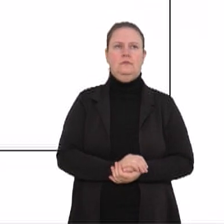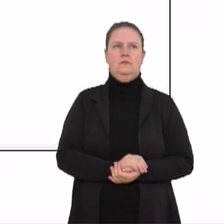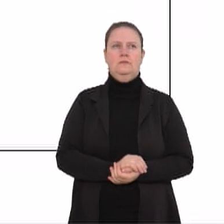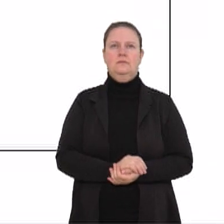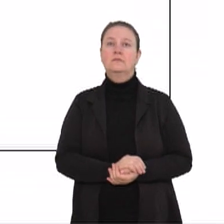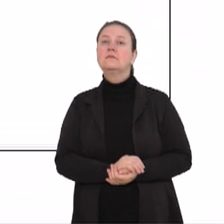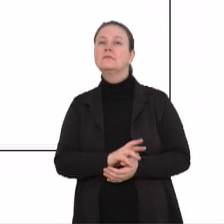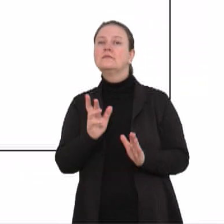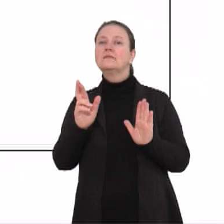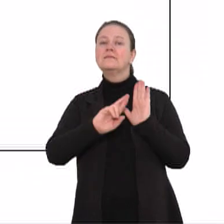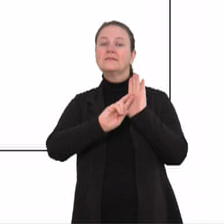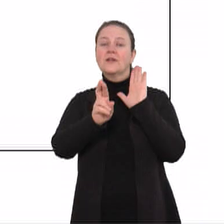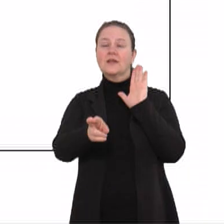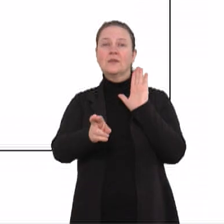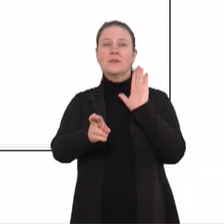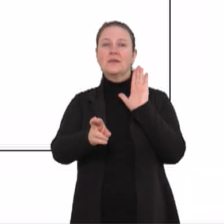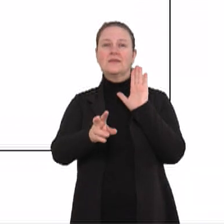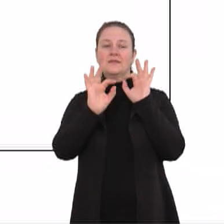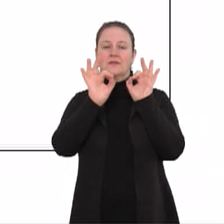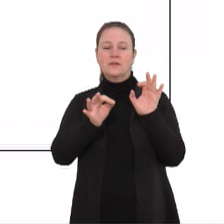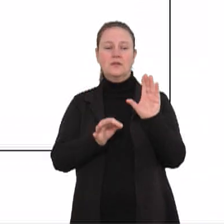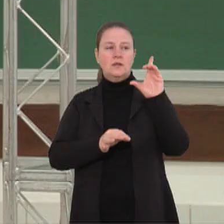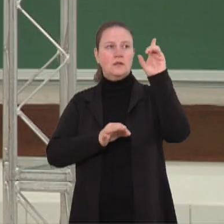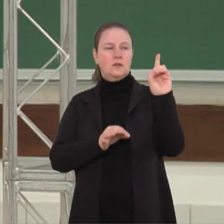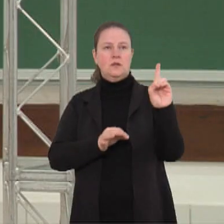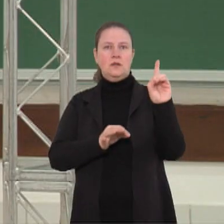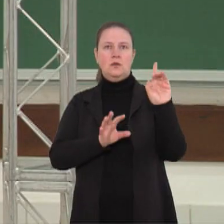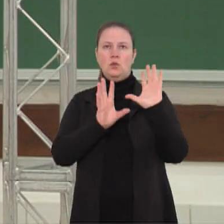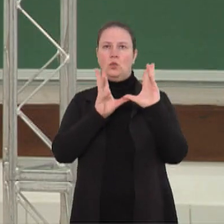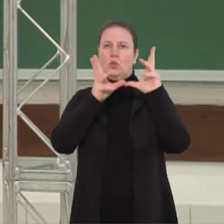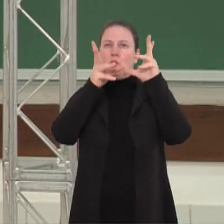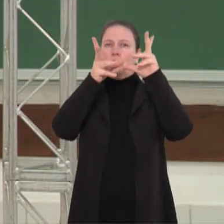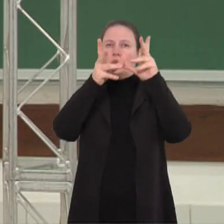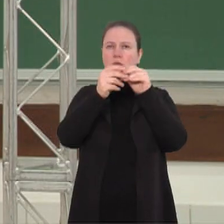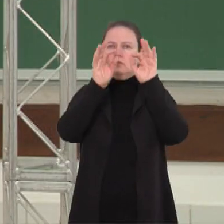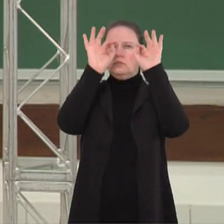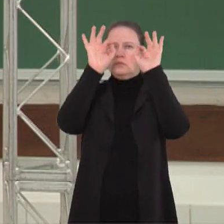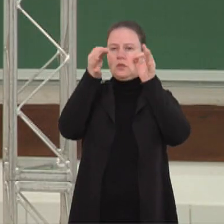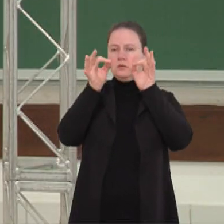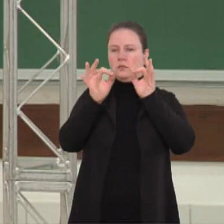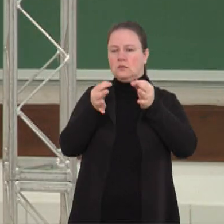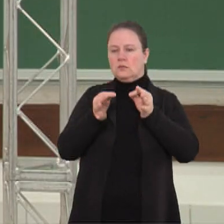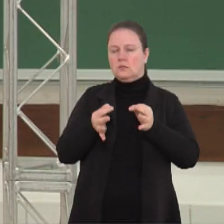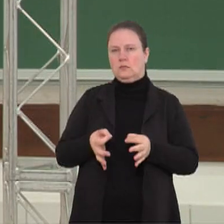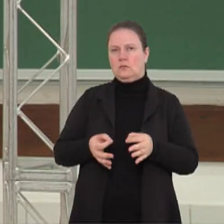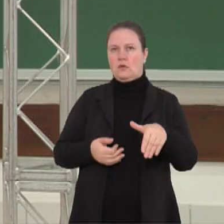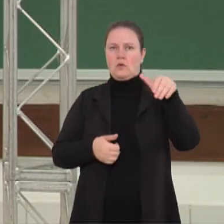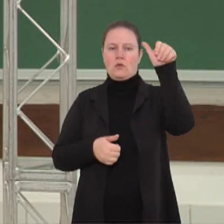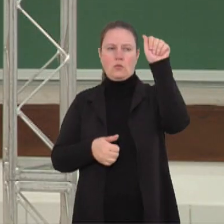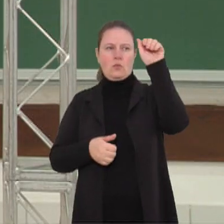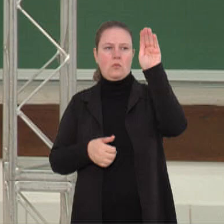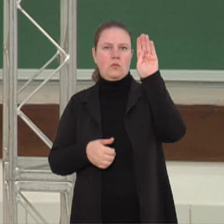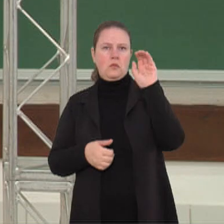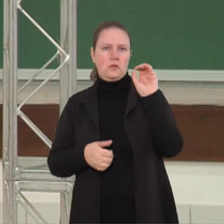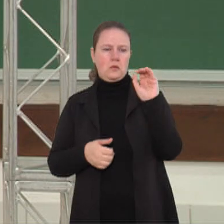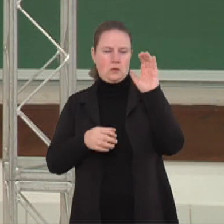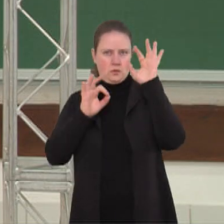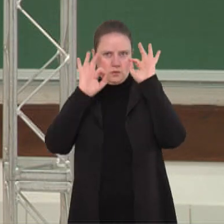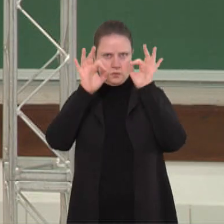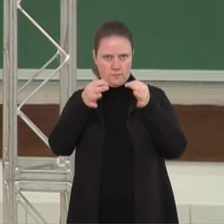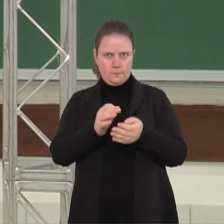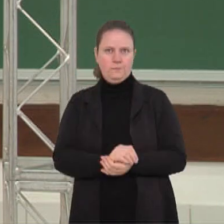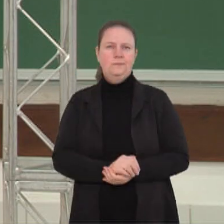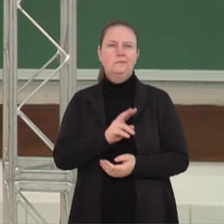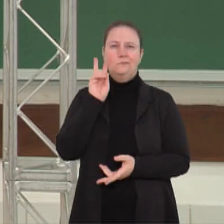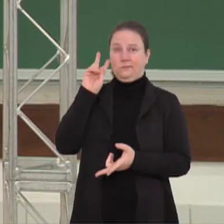A resposta certa é todas as alternativas. Por que todas as alternativas estão certas? Vamos analisar